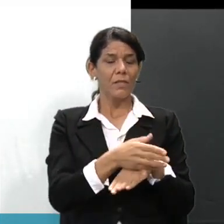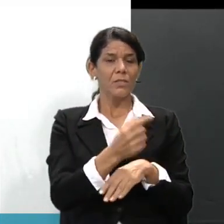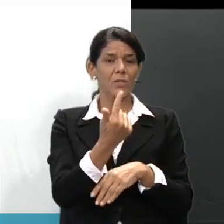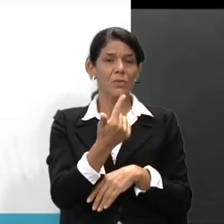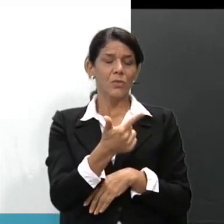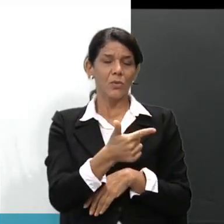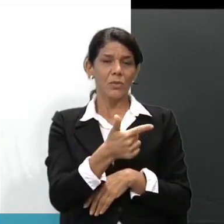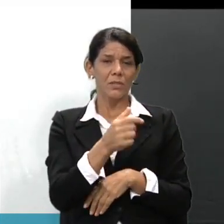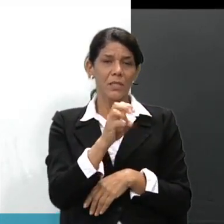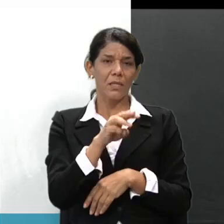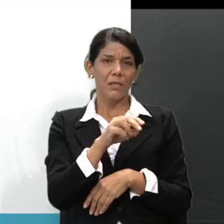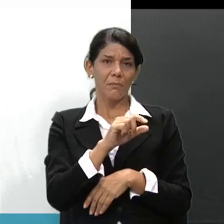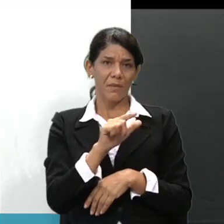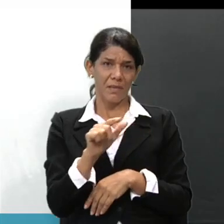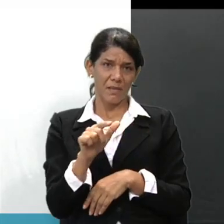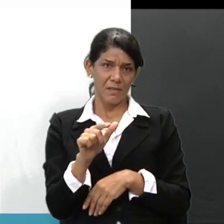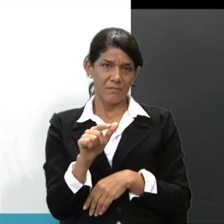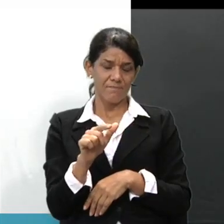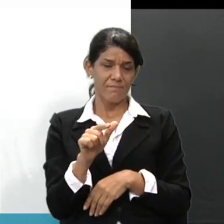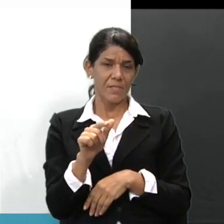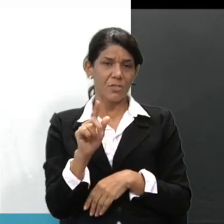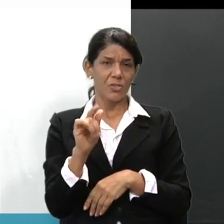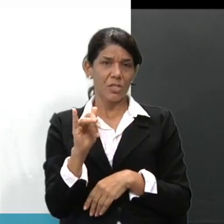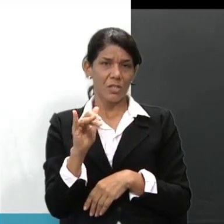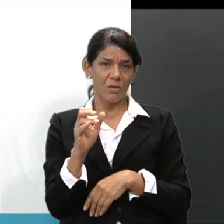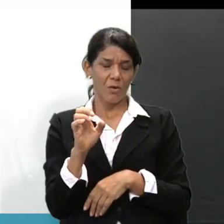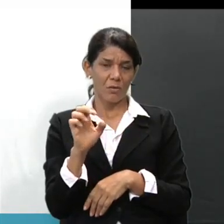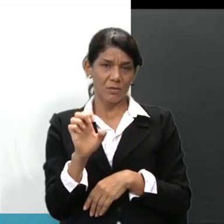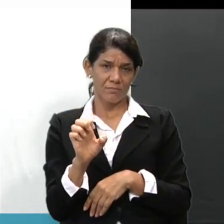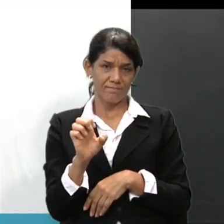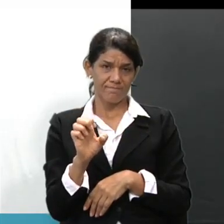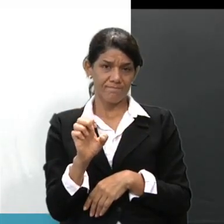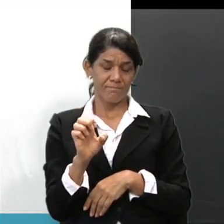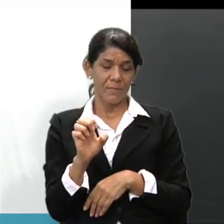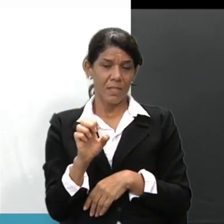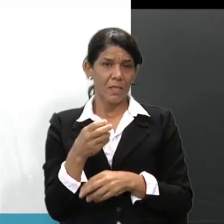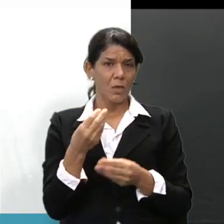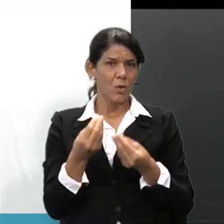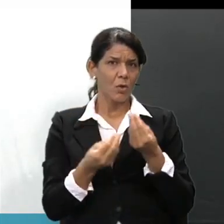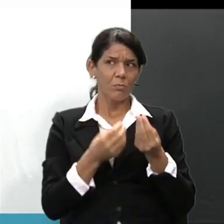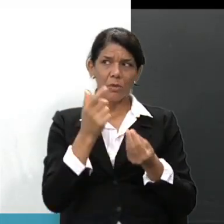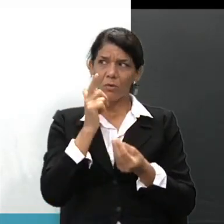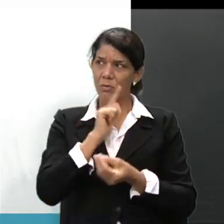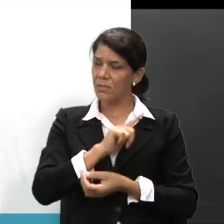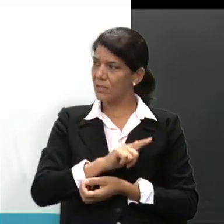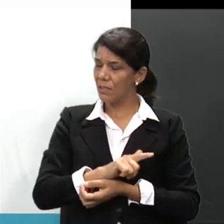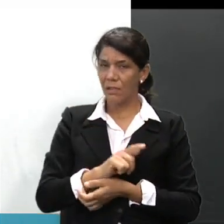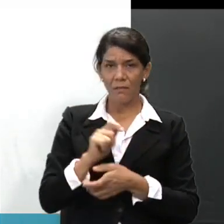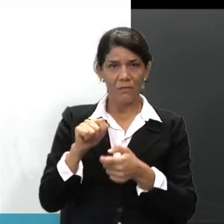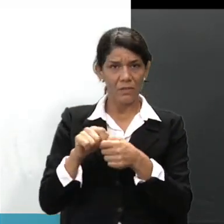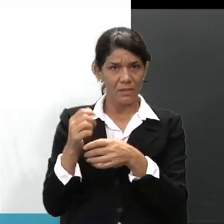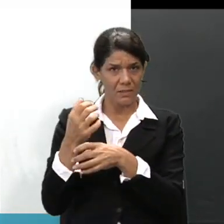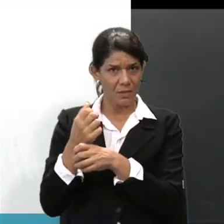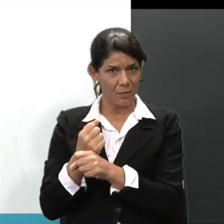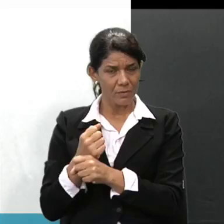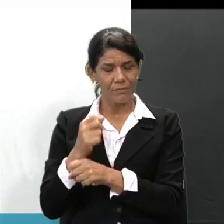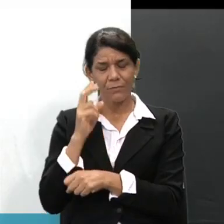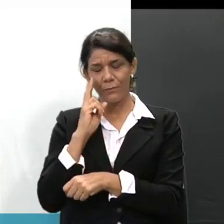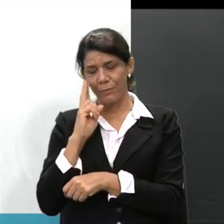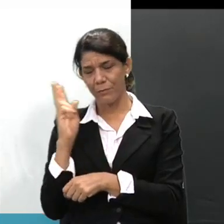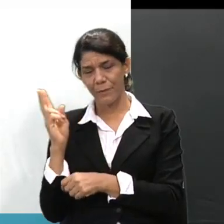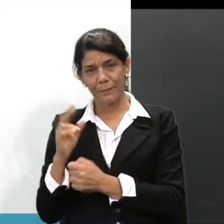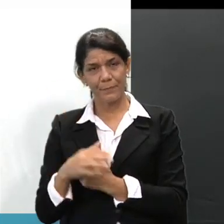2 ml a ampola de glicose, tá? Como que eu cheguei a essa conta? Vamos